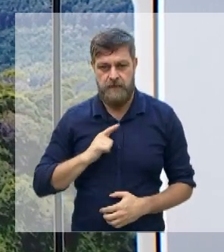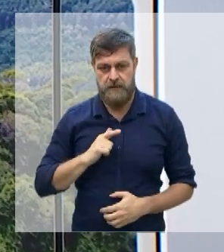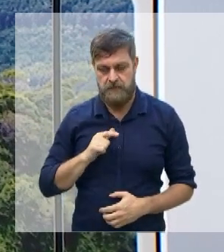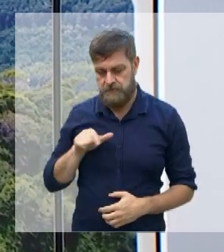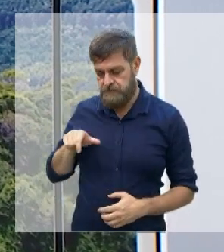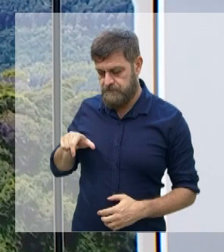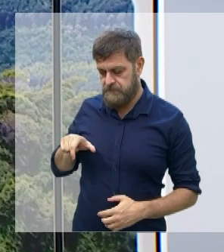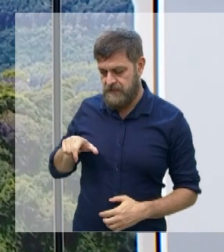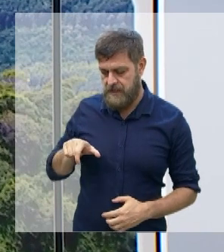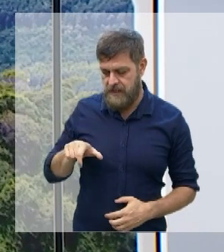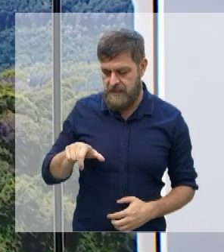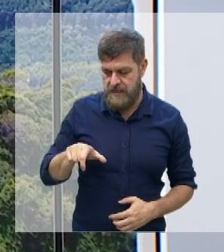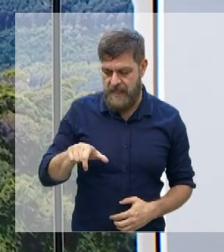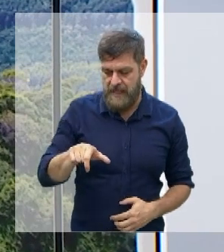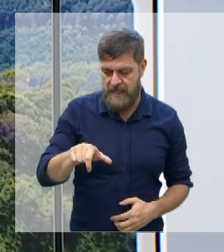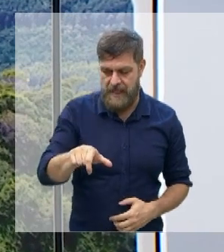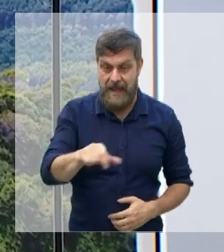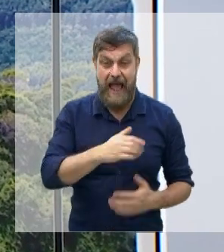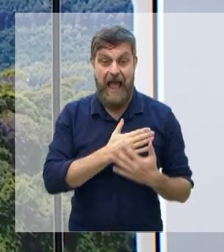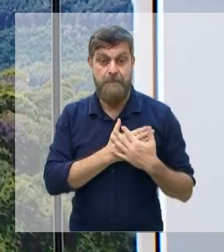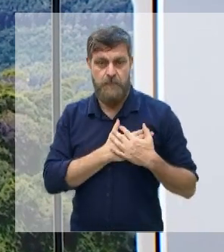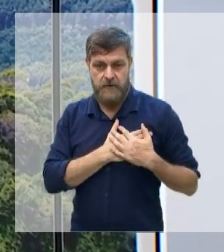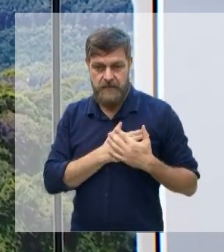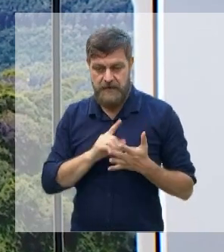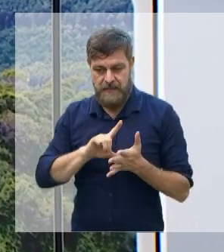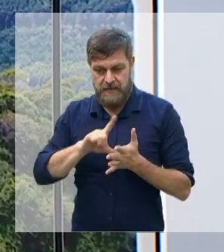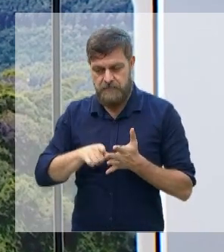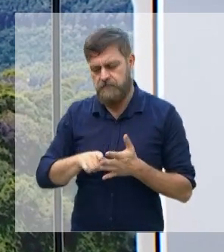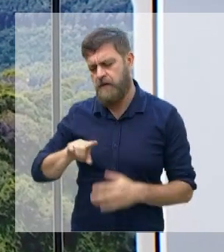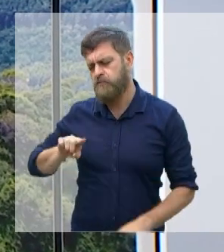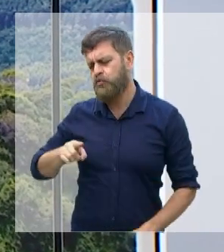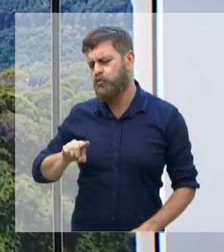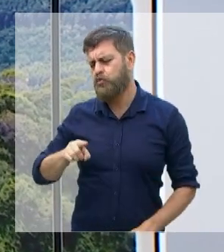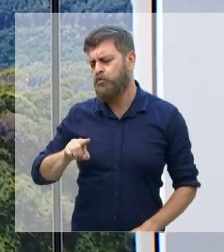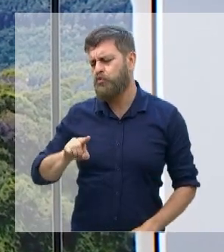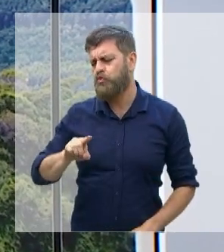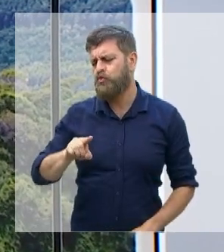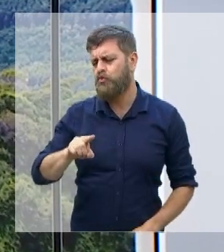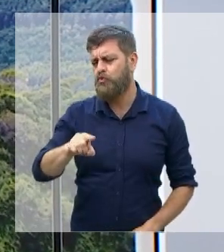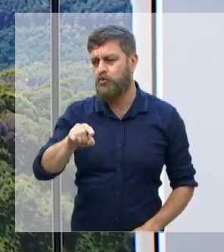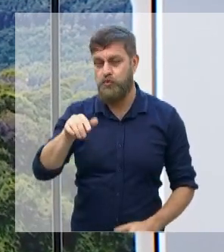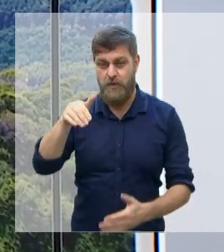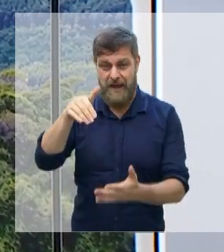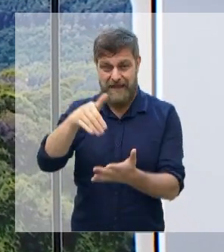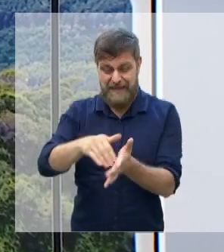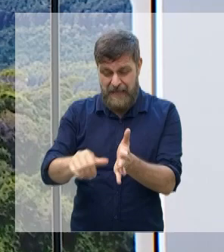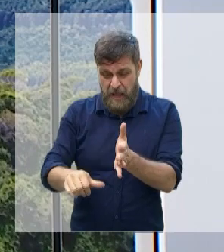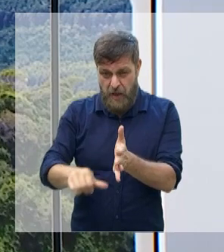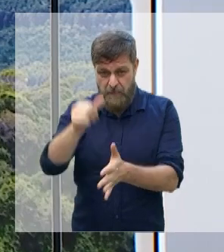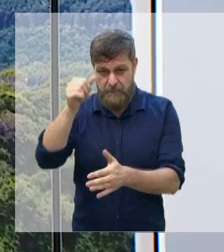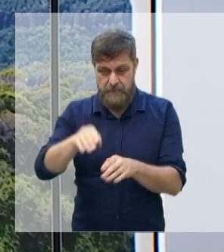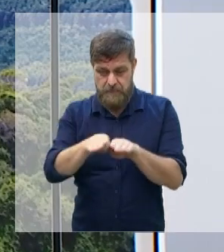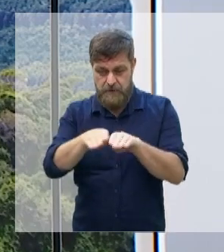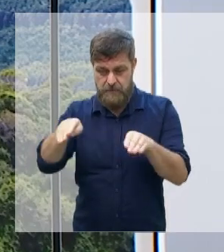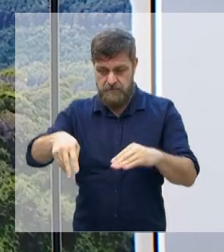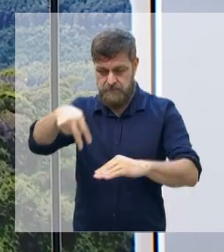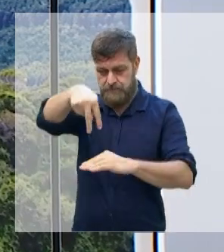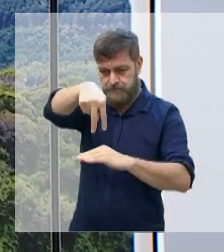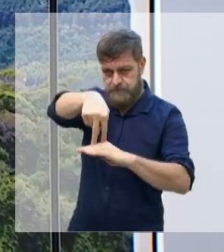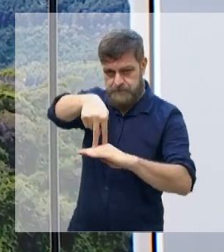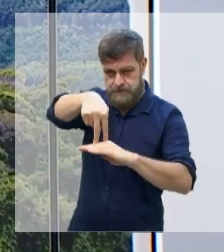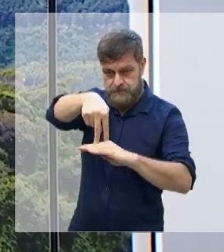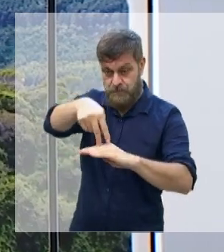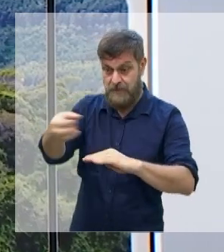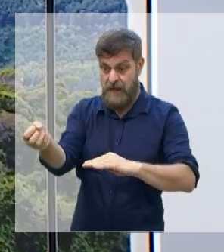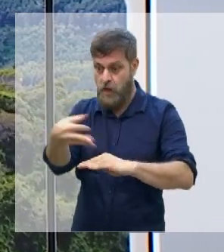da amoreiras e ele vai embora pelos da amoreiras e vai ter um primeiro terminal importante que é